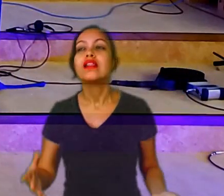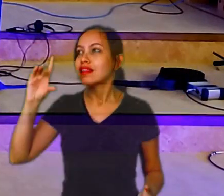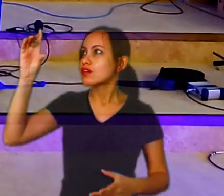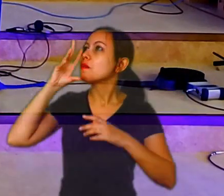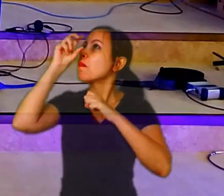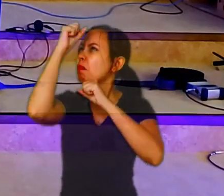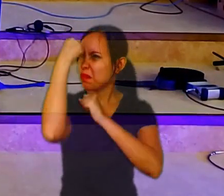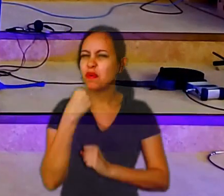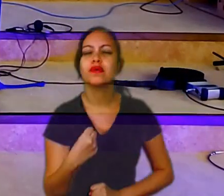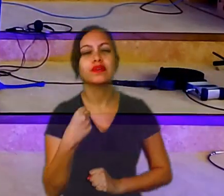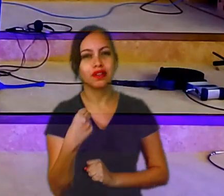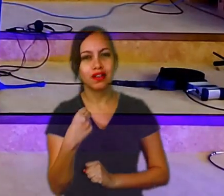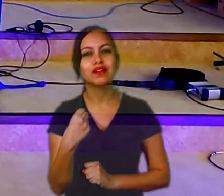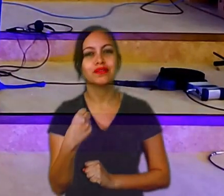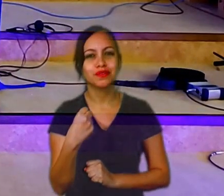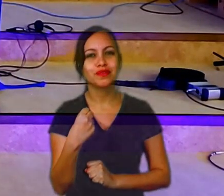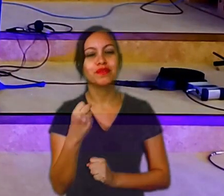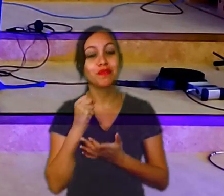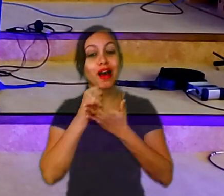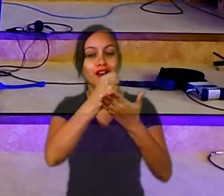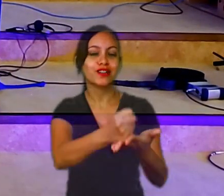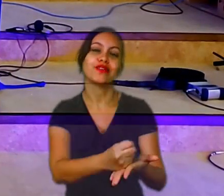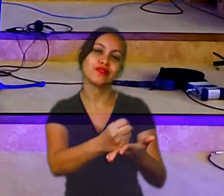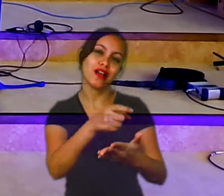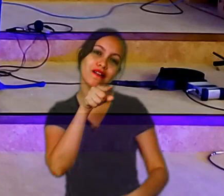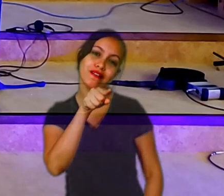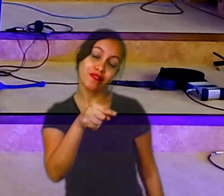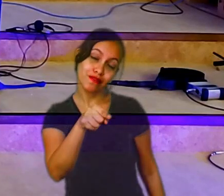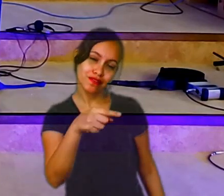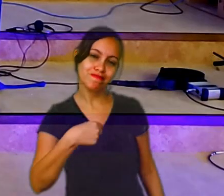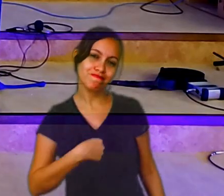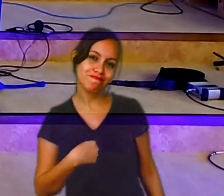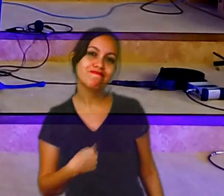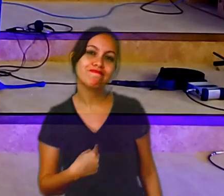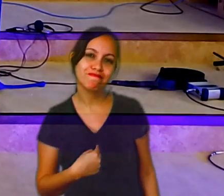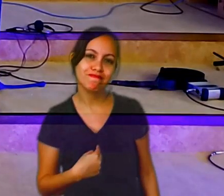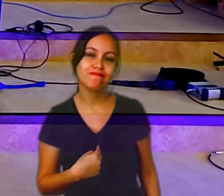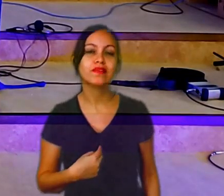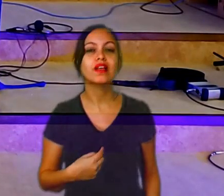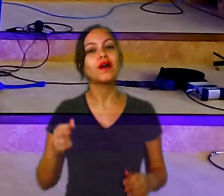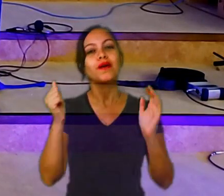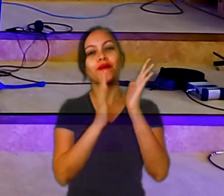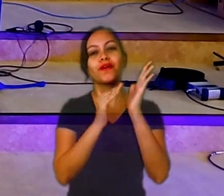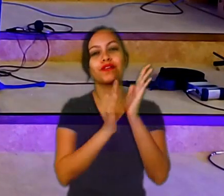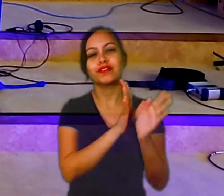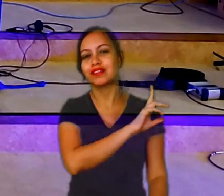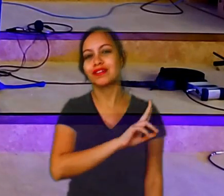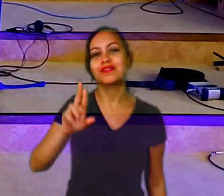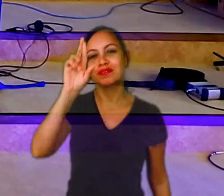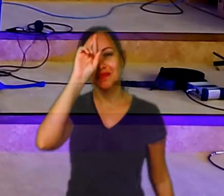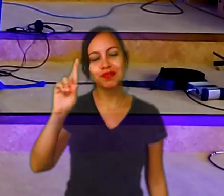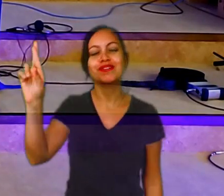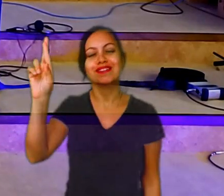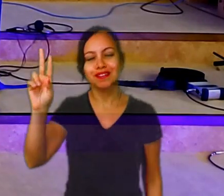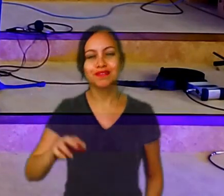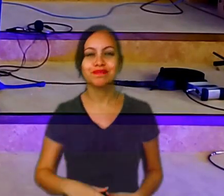muito mais por mim e por você do que nós pensamos e pedimos. Louvado seja o nome do Senhor